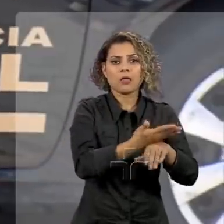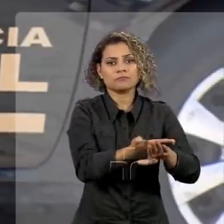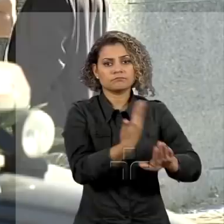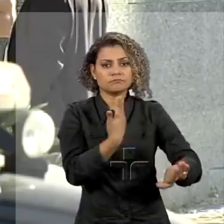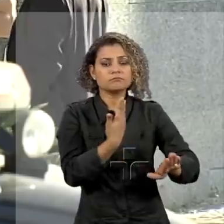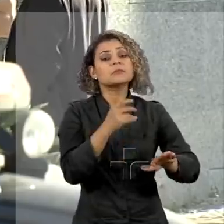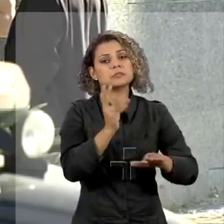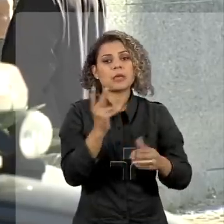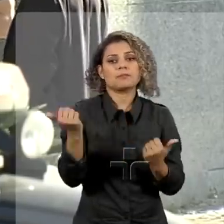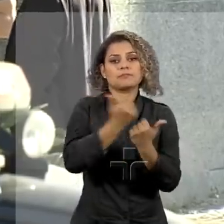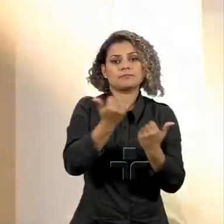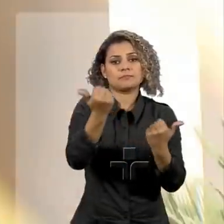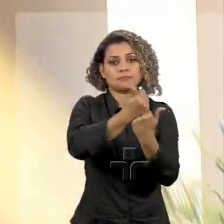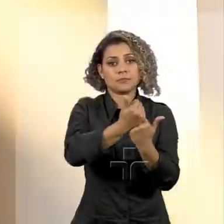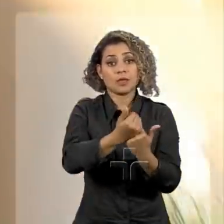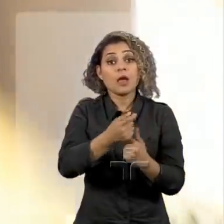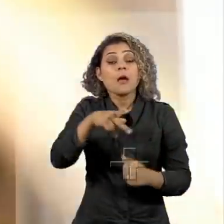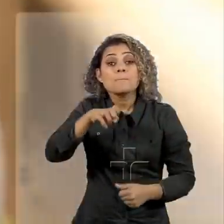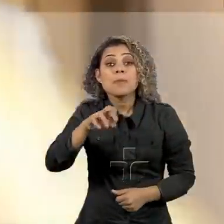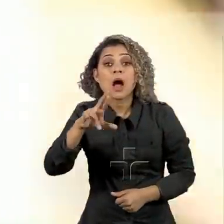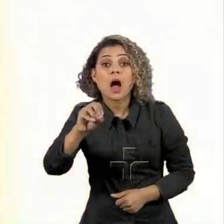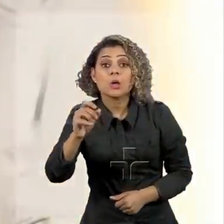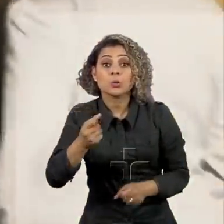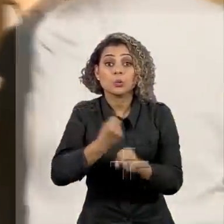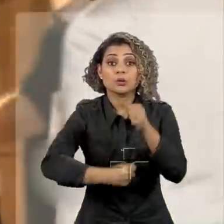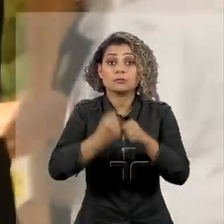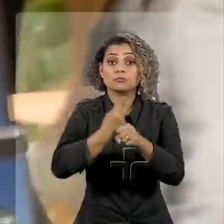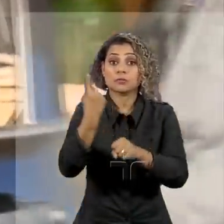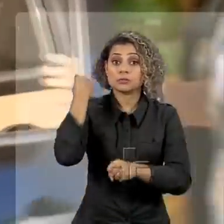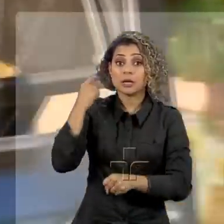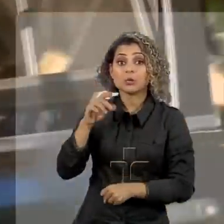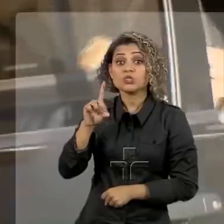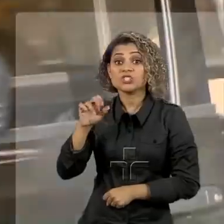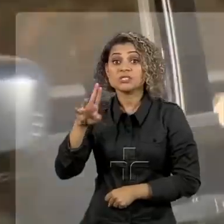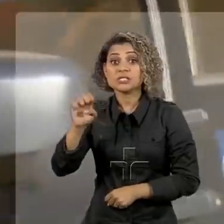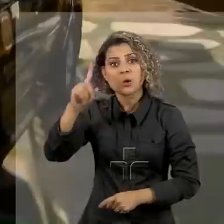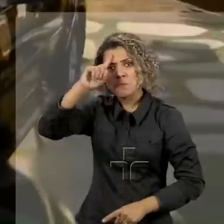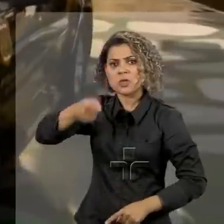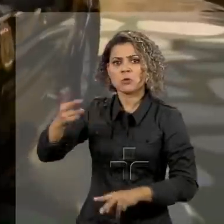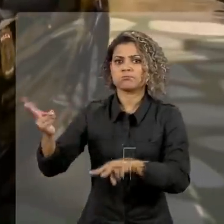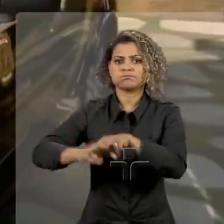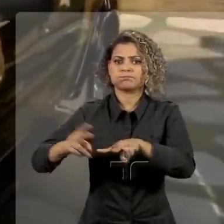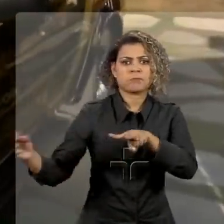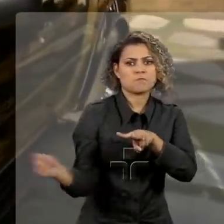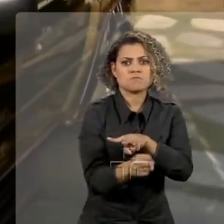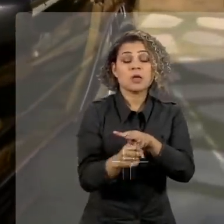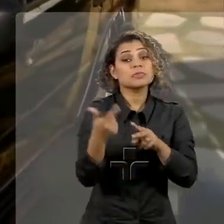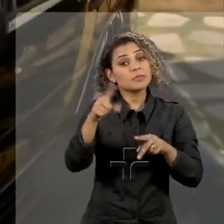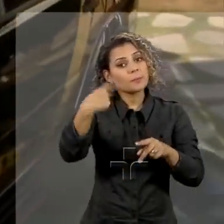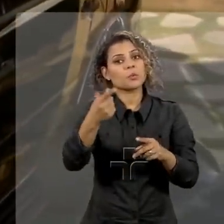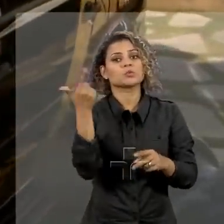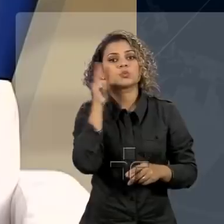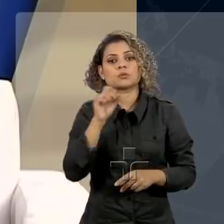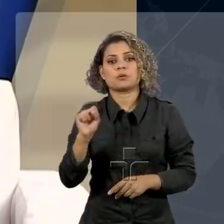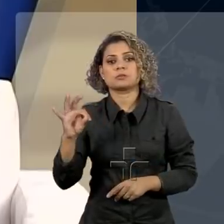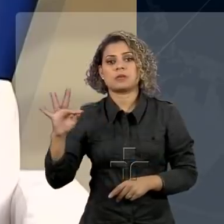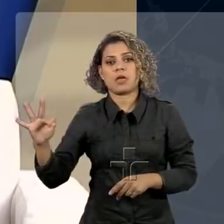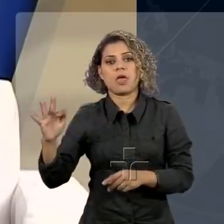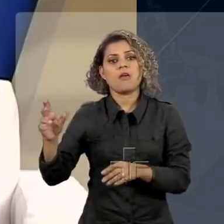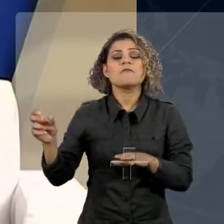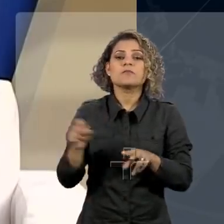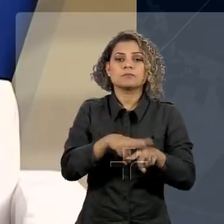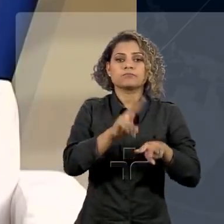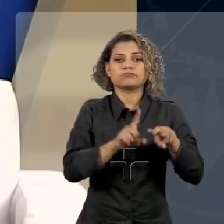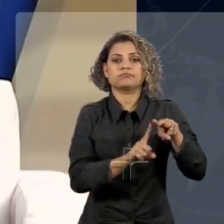maio passado, mandou prender o ex-ministro José Dirceu, que depois conseguiu um habeas corpus no Supremo Supremo Tribunal Federal. Gabriela